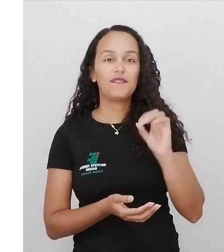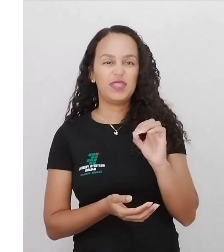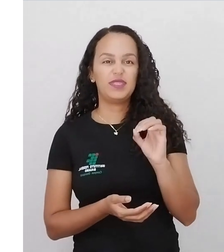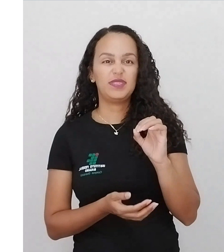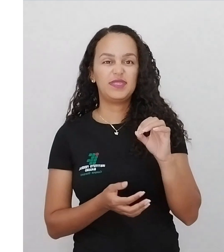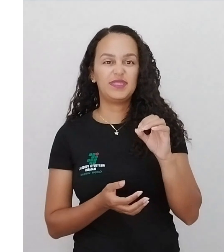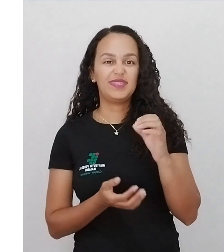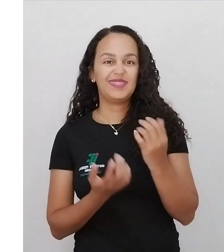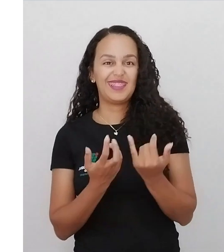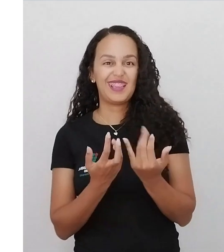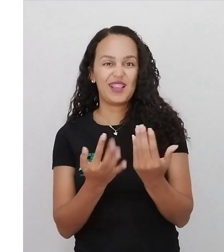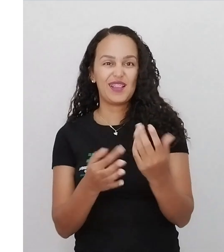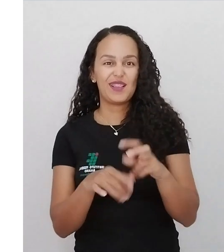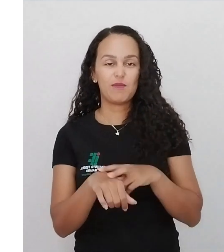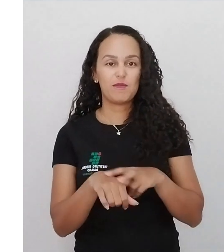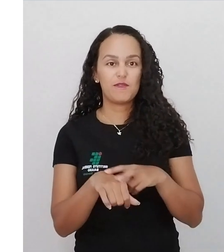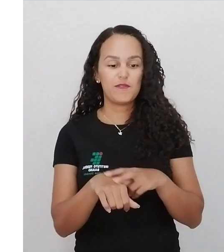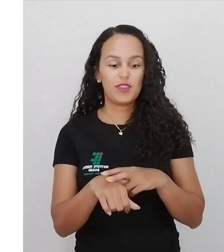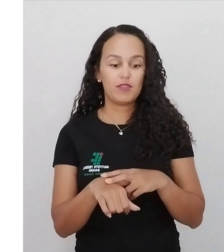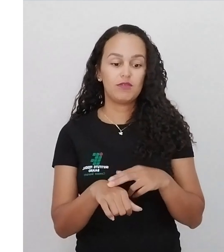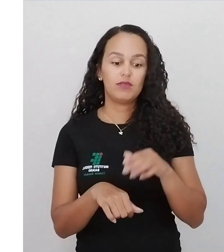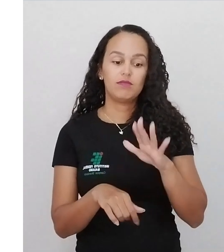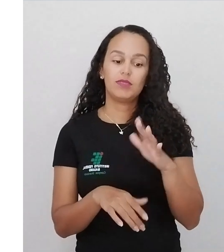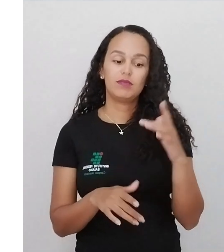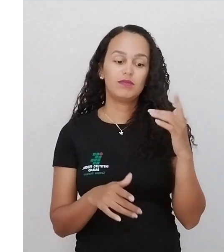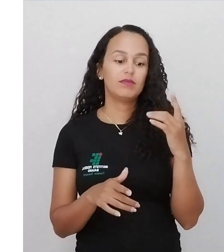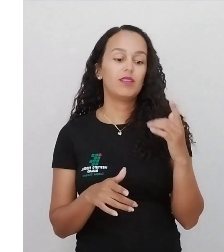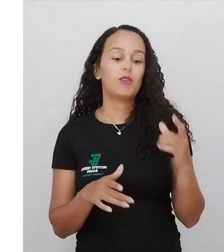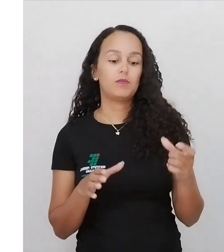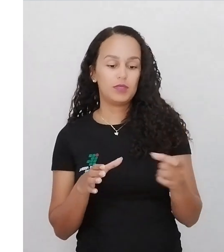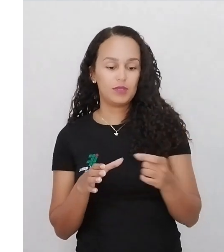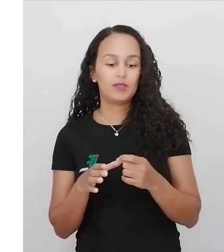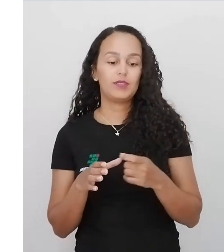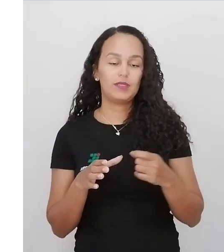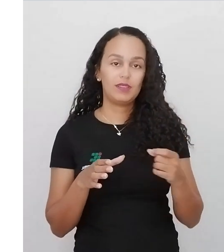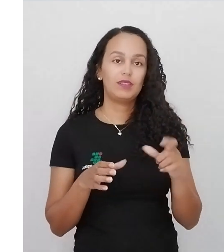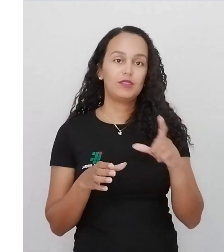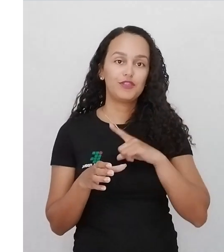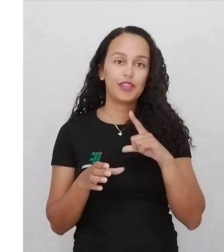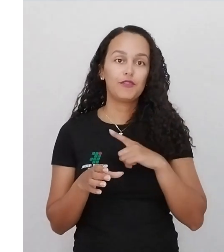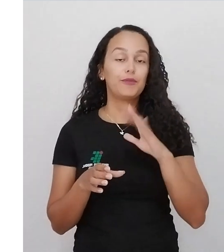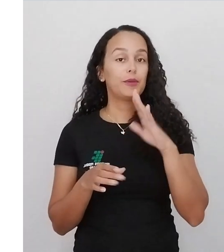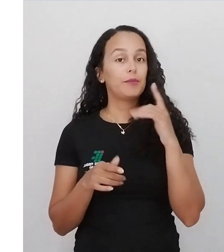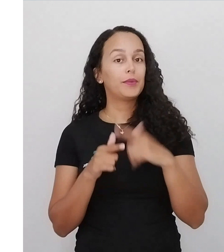micro-organismos, tá? O problema até então desses experimentos